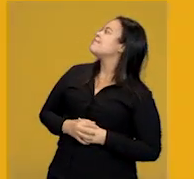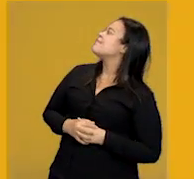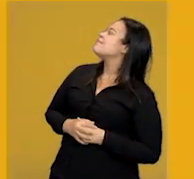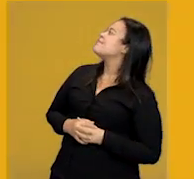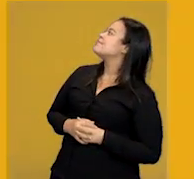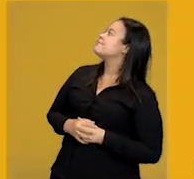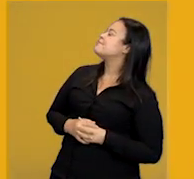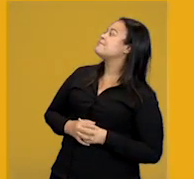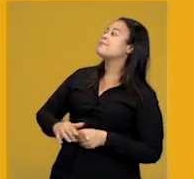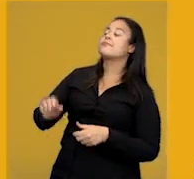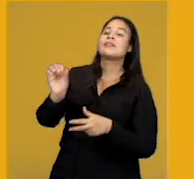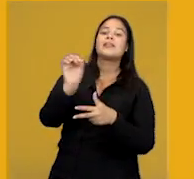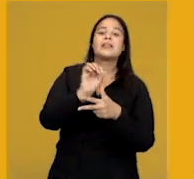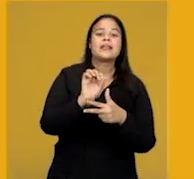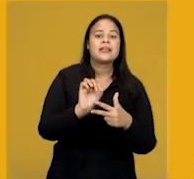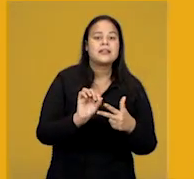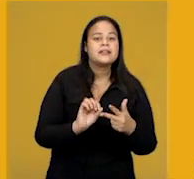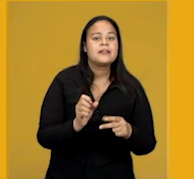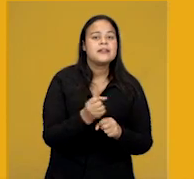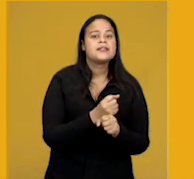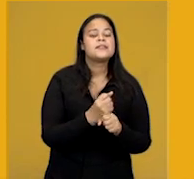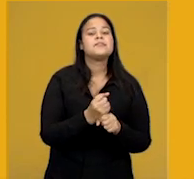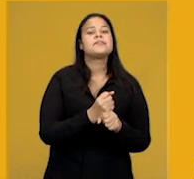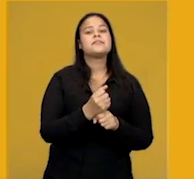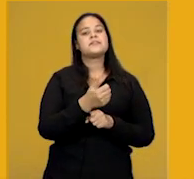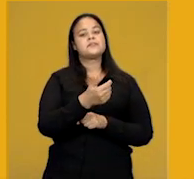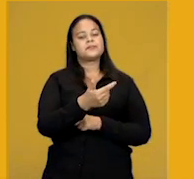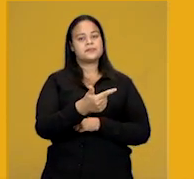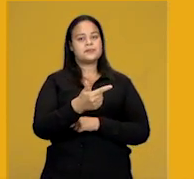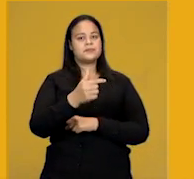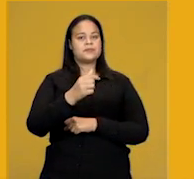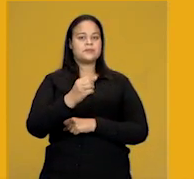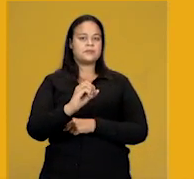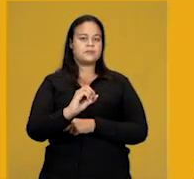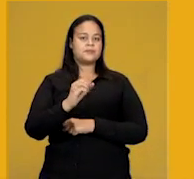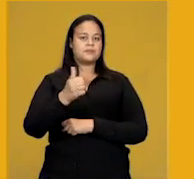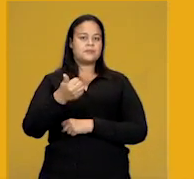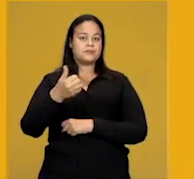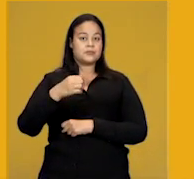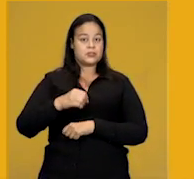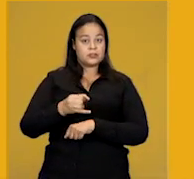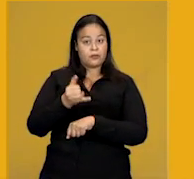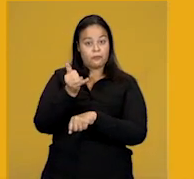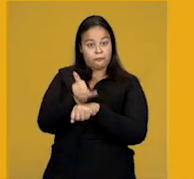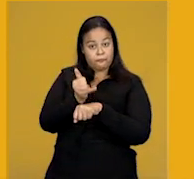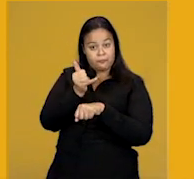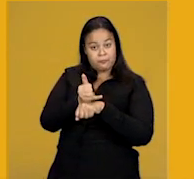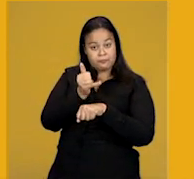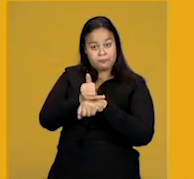Enem de 2019. O ferro é encontrado na natureza